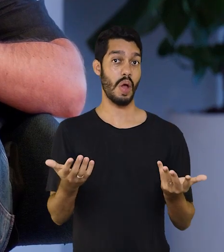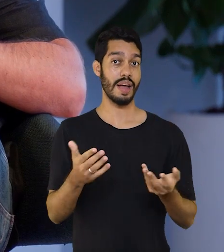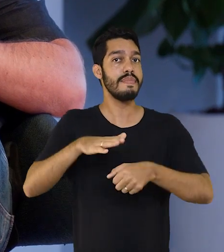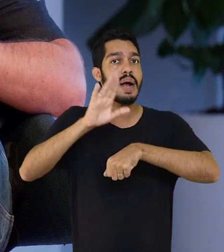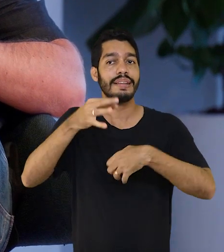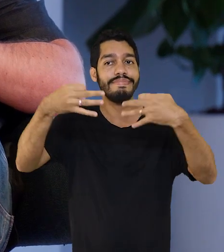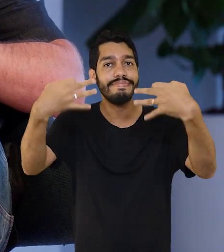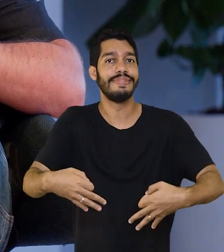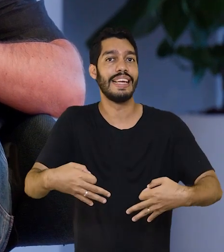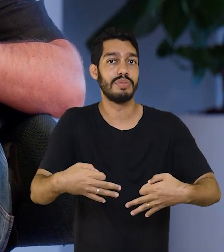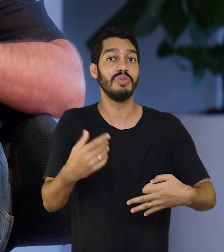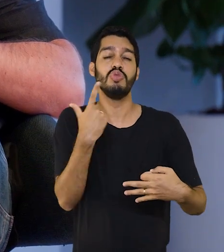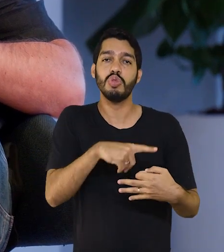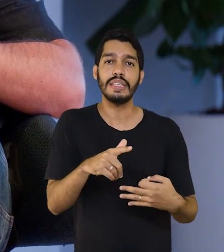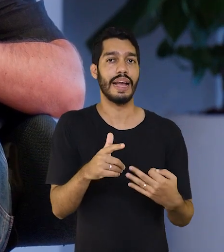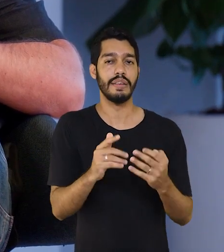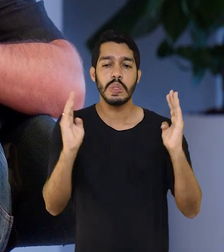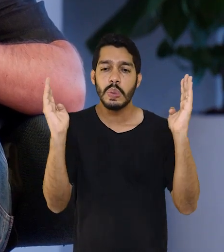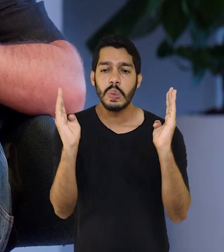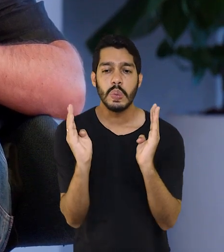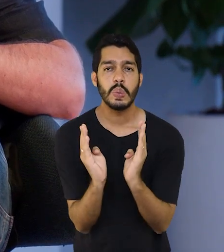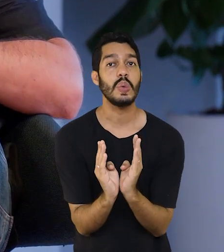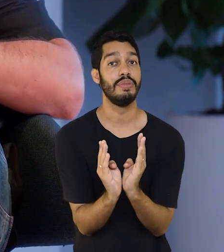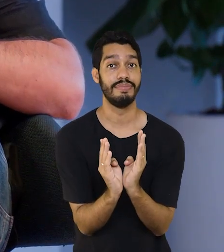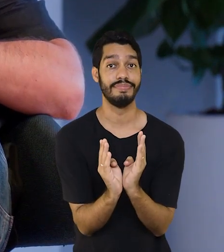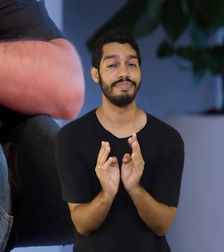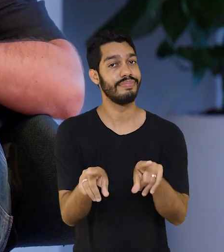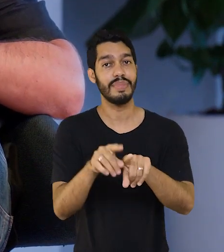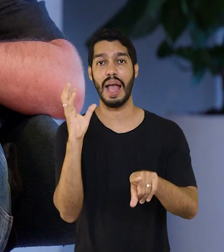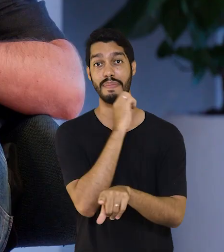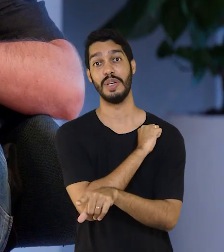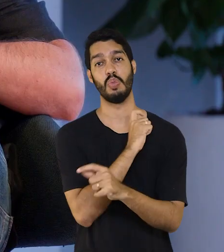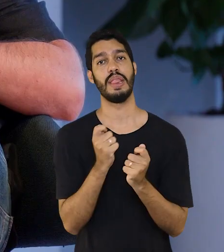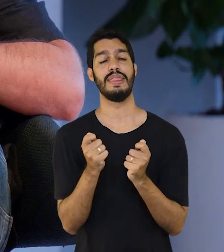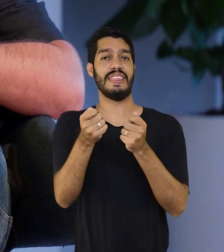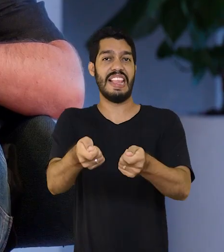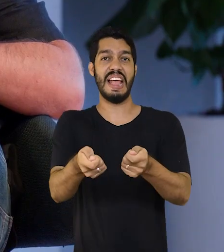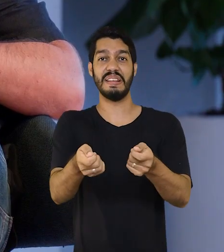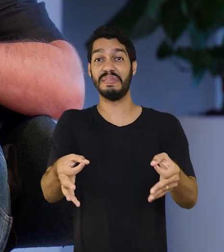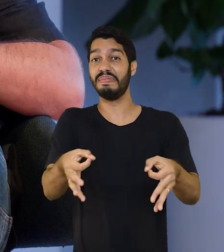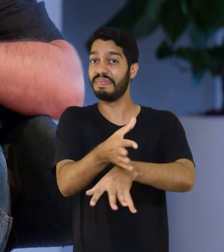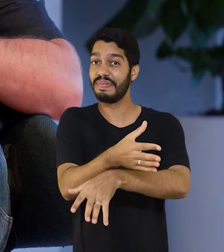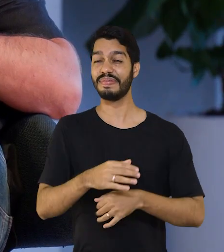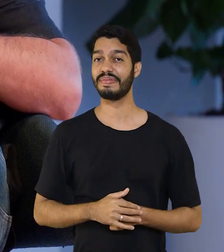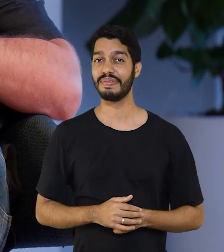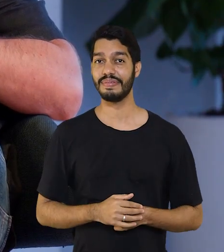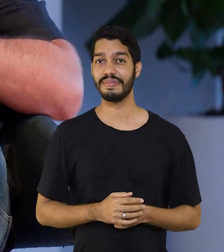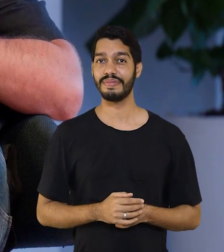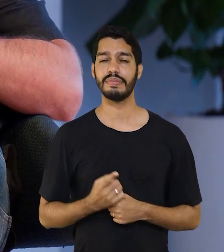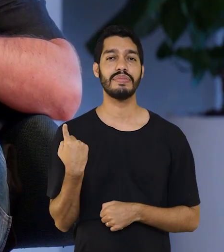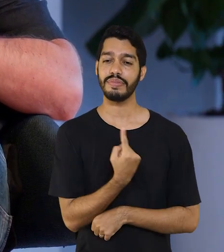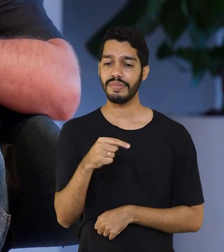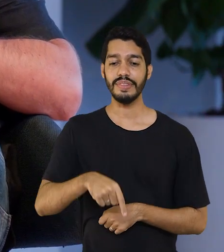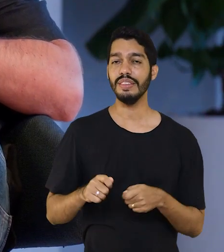trazer é uma informação muito melhor, muito mais precisa, muito mais granular, numa escala muito